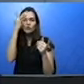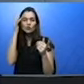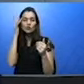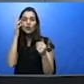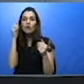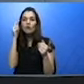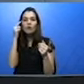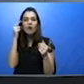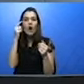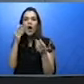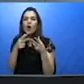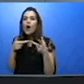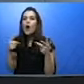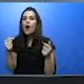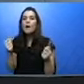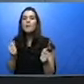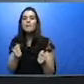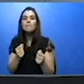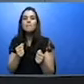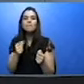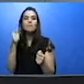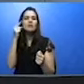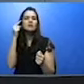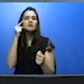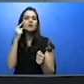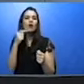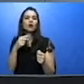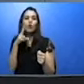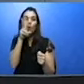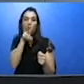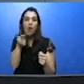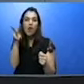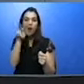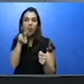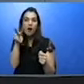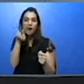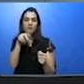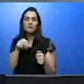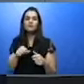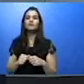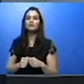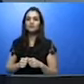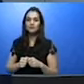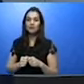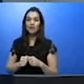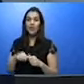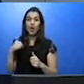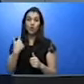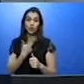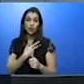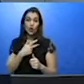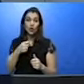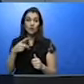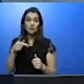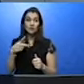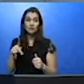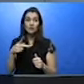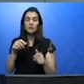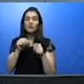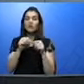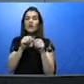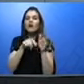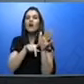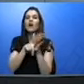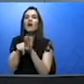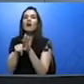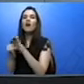o que Mona Lisa está querendo dizer com este olhar, né, crianças? Então, nós vamos fazer essa análise,